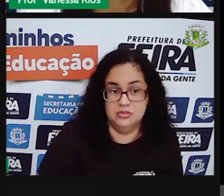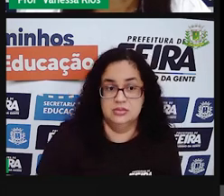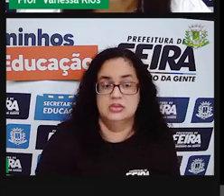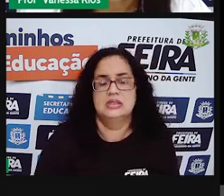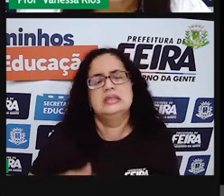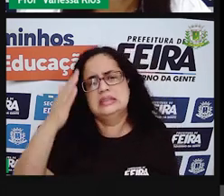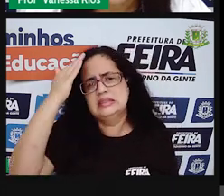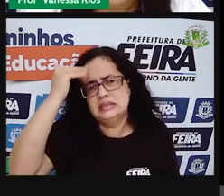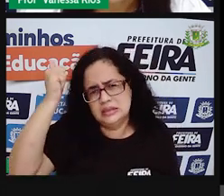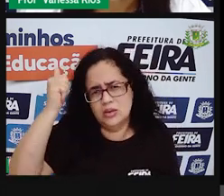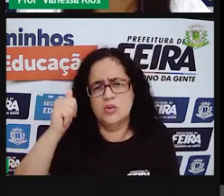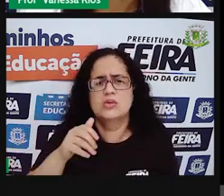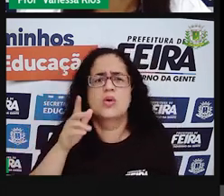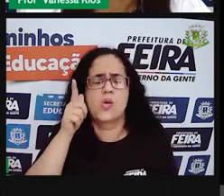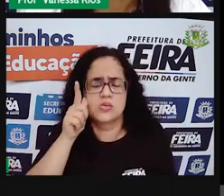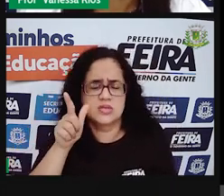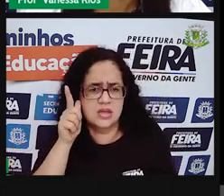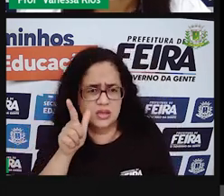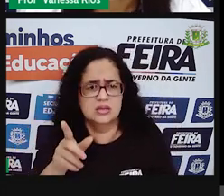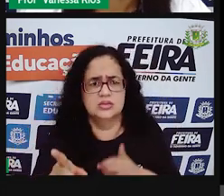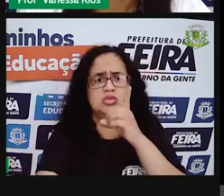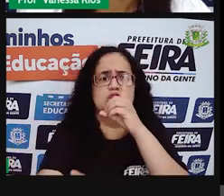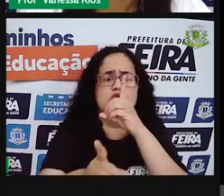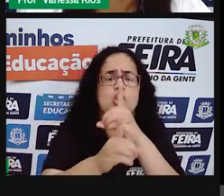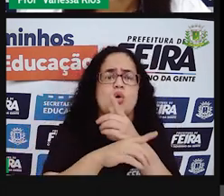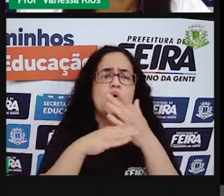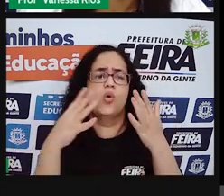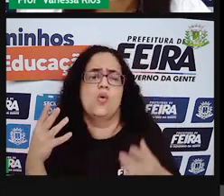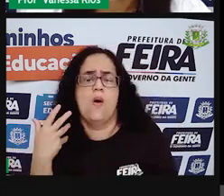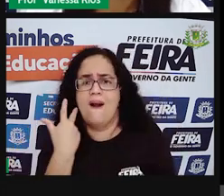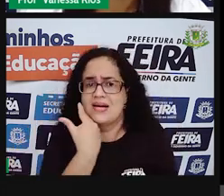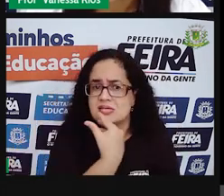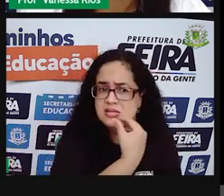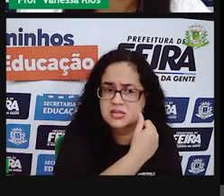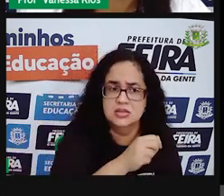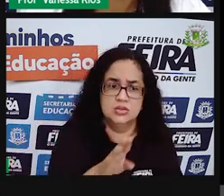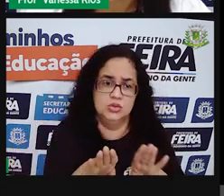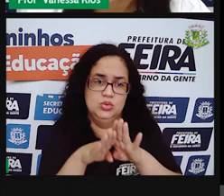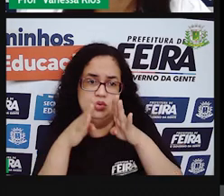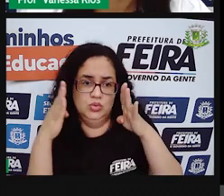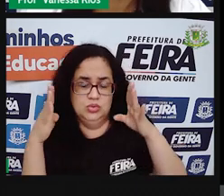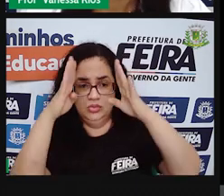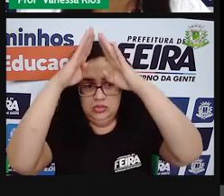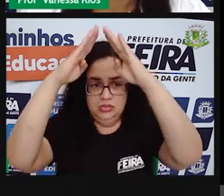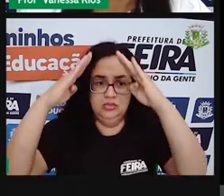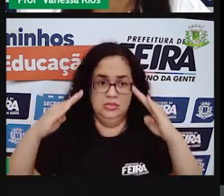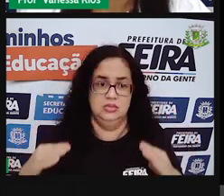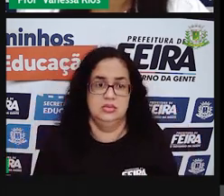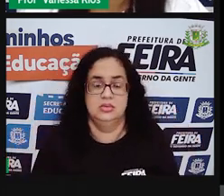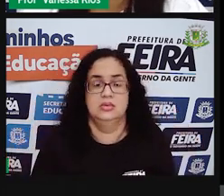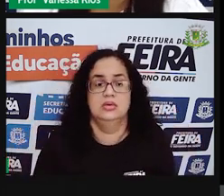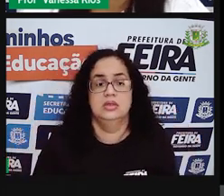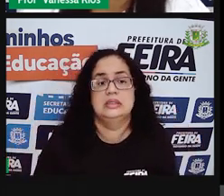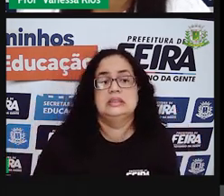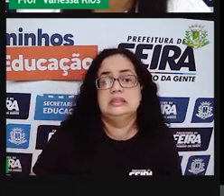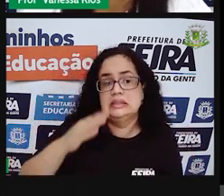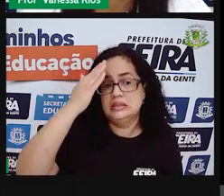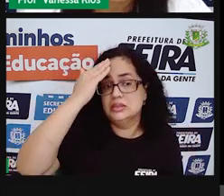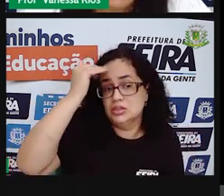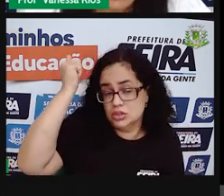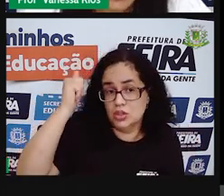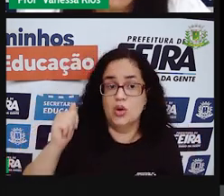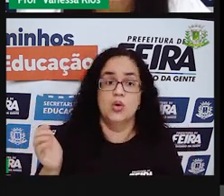Você será capaz de descobrir qual a senha do portão de entrada do castelo? Pronto. Se a gente já sabe